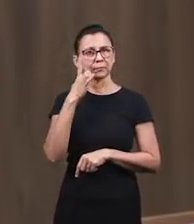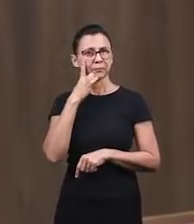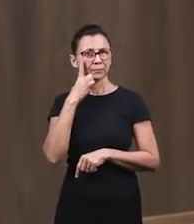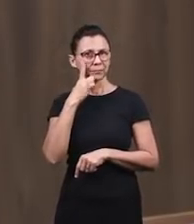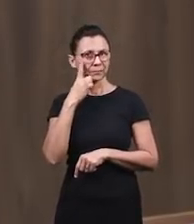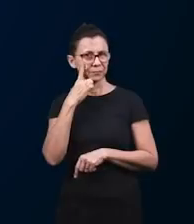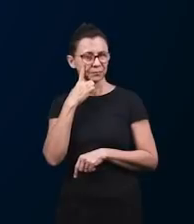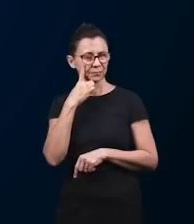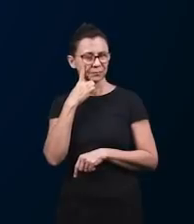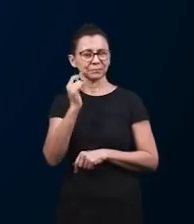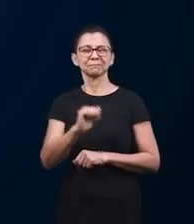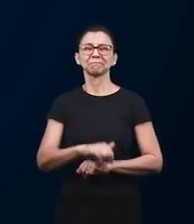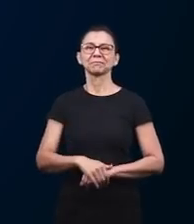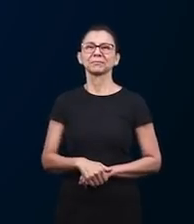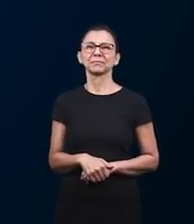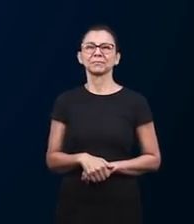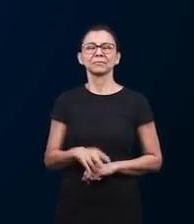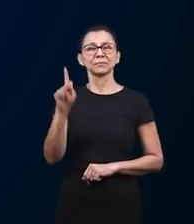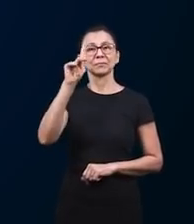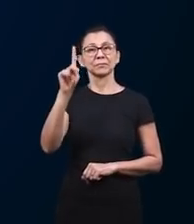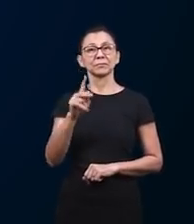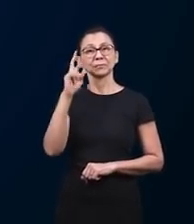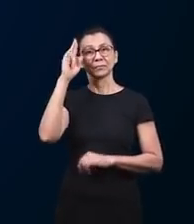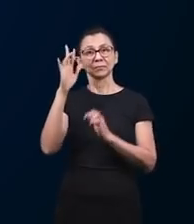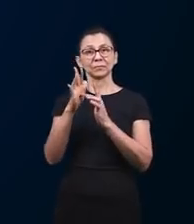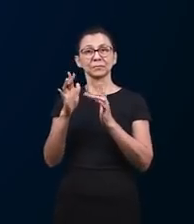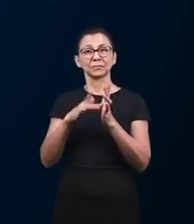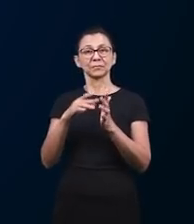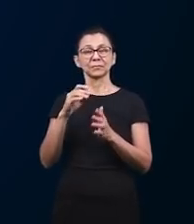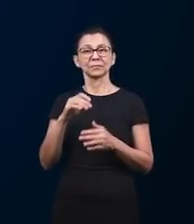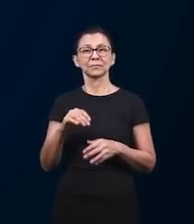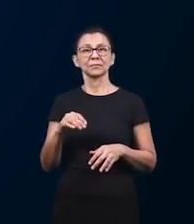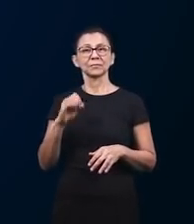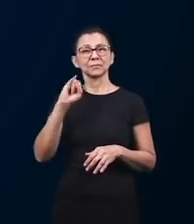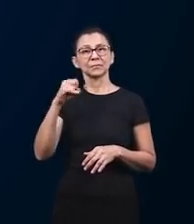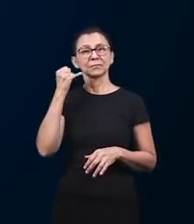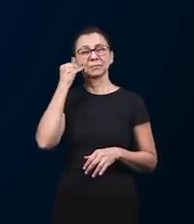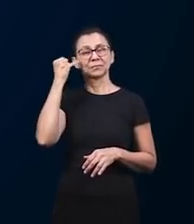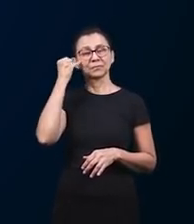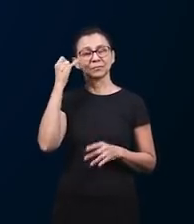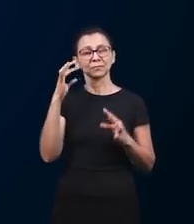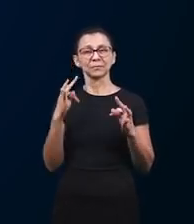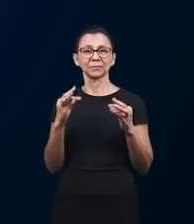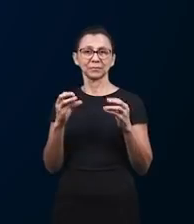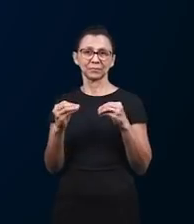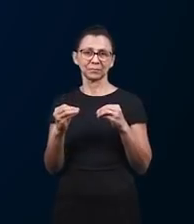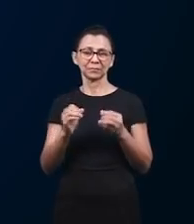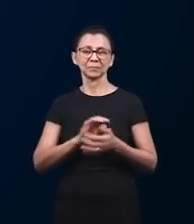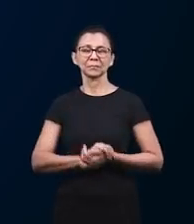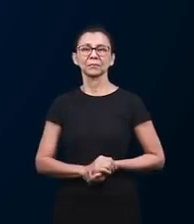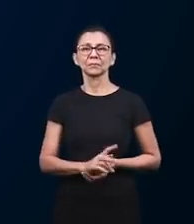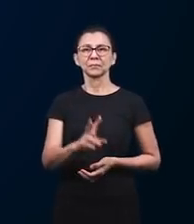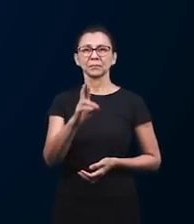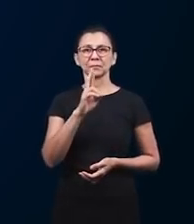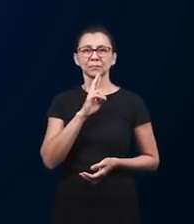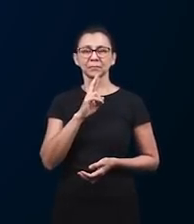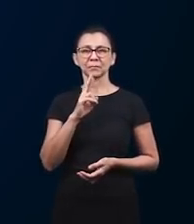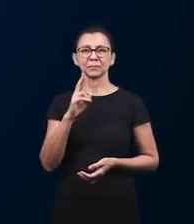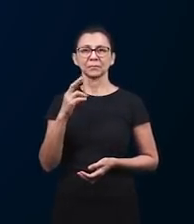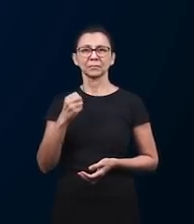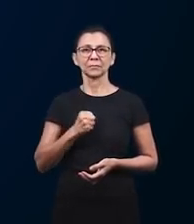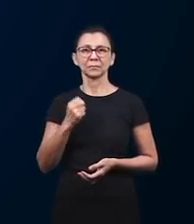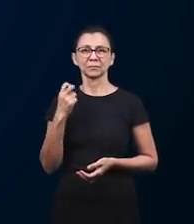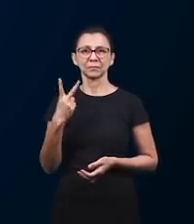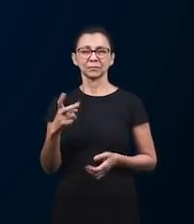irmãos que nos enviaram. A paz do Senhor, pastor Josias e demais irmãos. Para a resposta número 2, eu vou primeiro ler os textos,